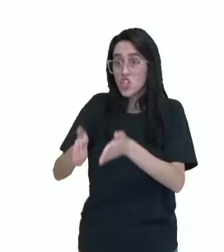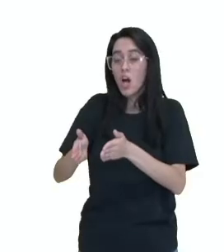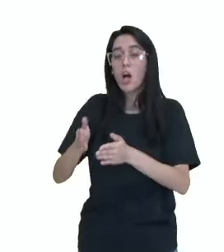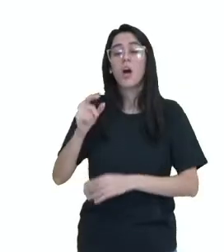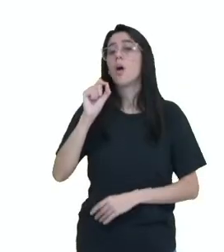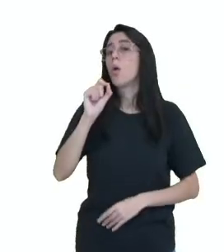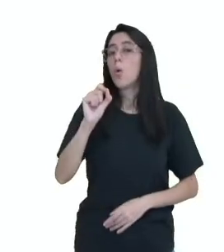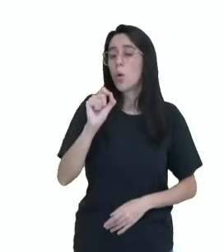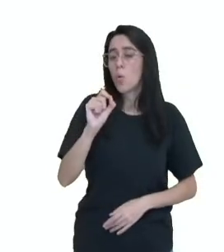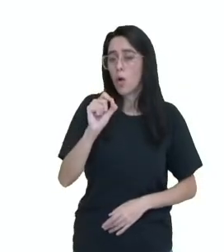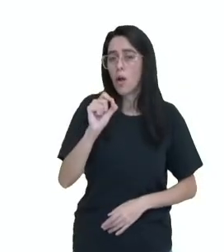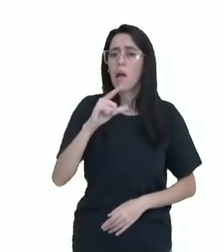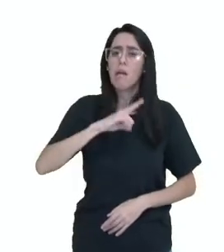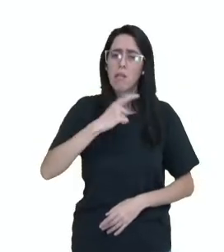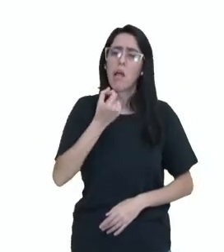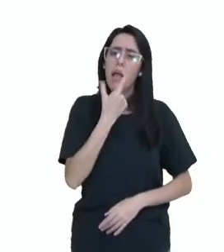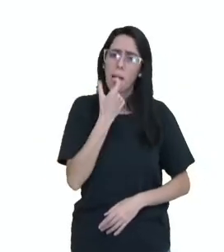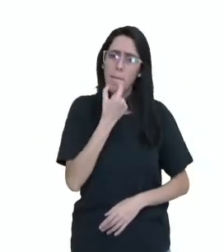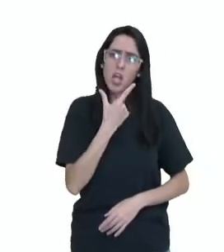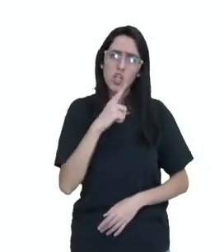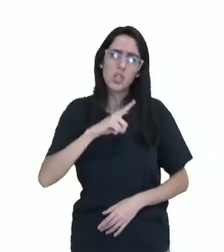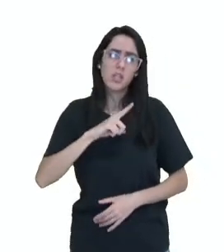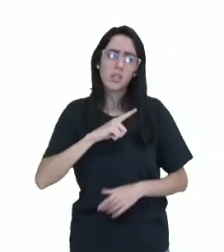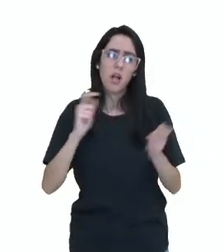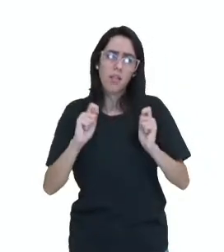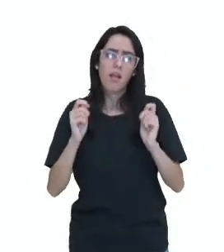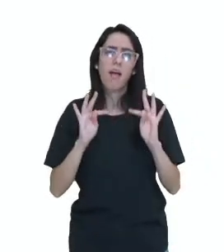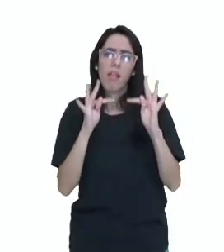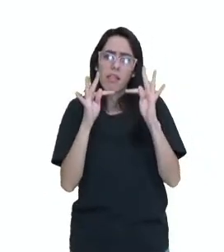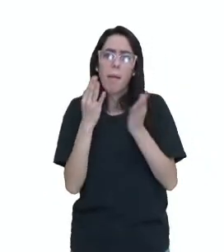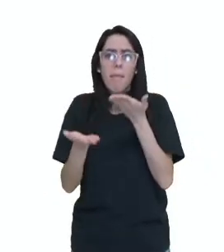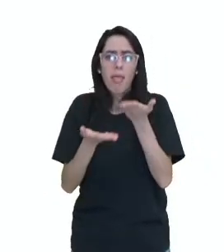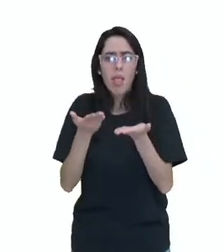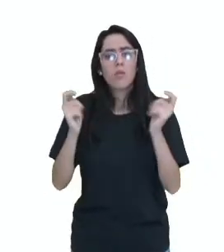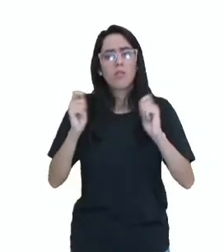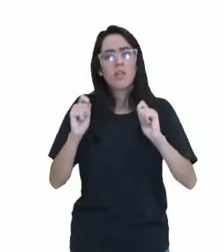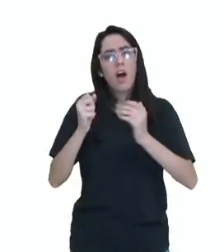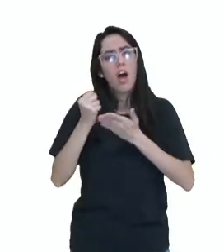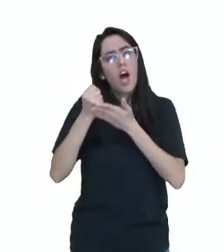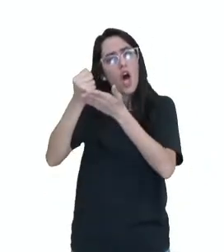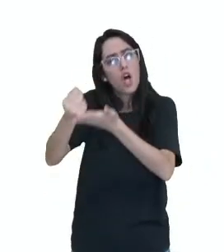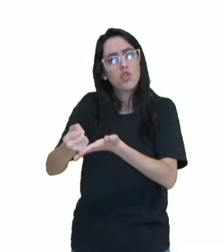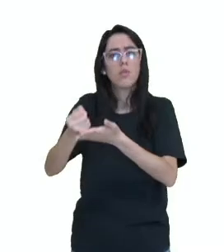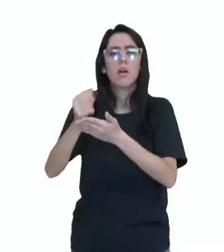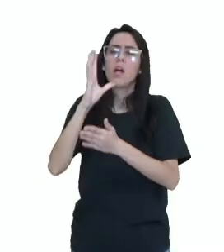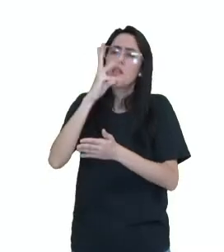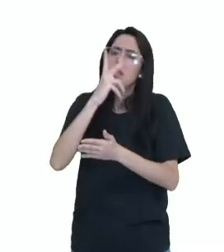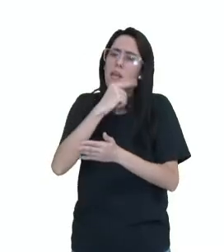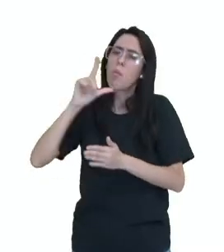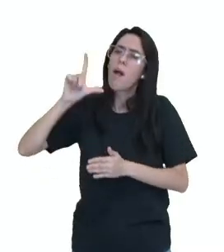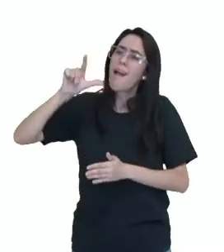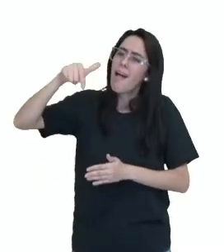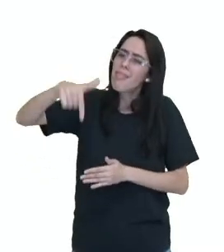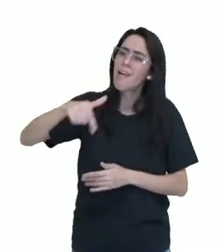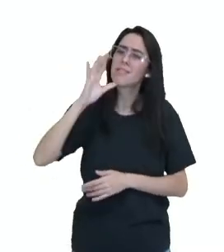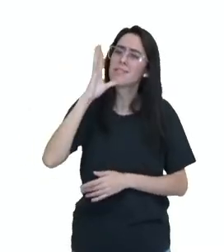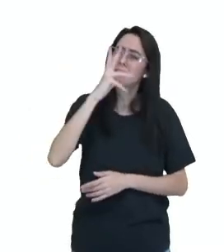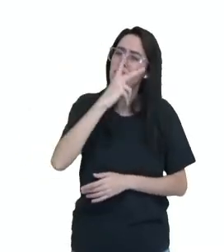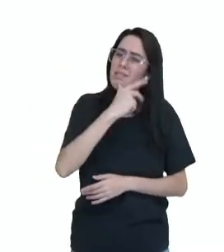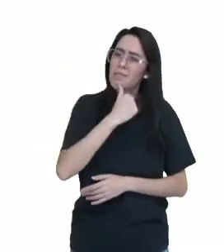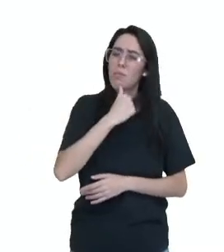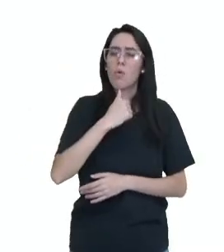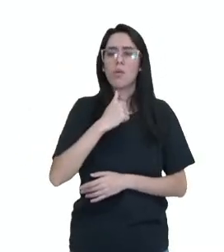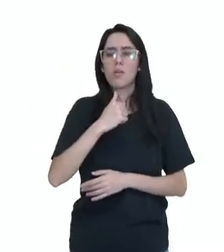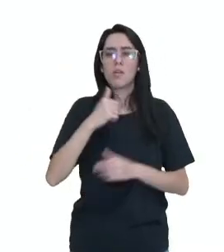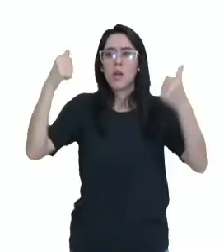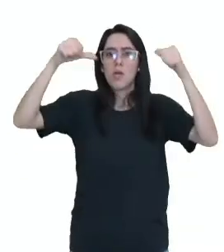existem medicamentos, né, e tratamentos que podem ajudar a atrasar o avanço da doença, mas a cura